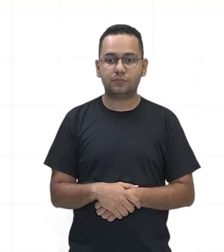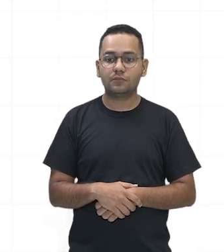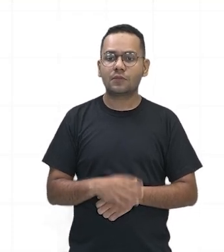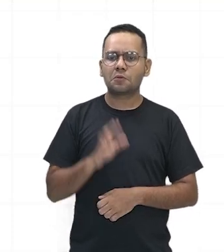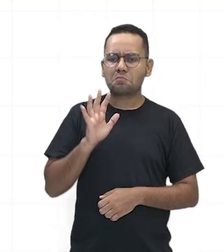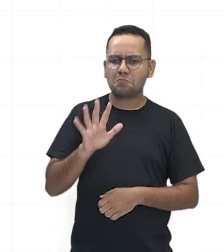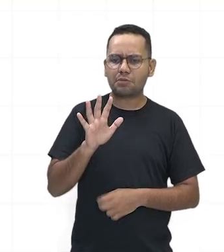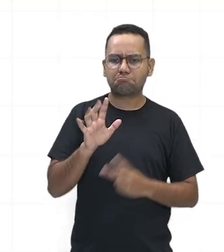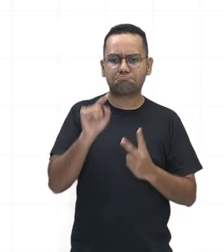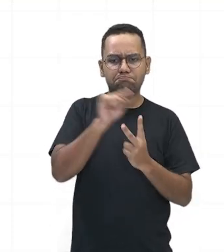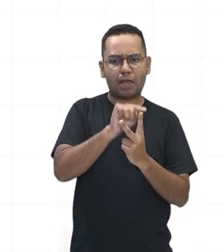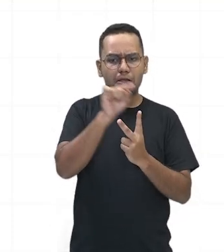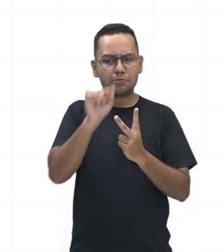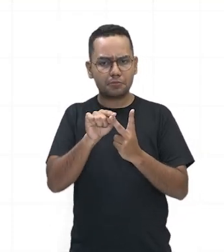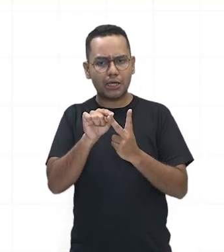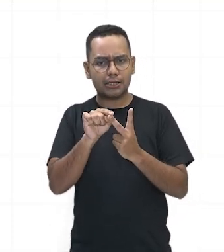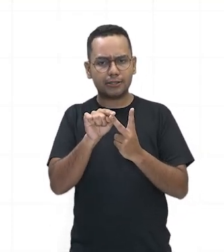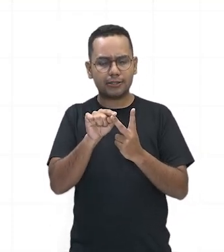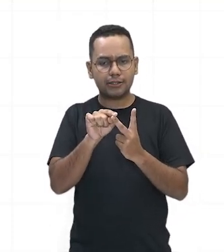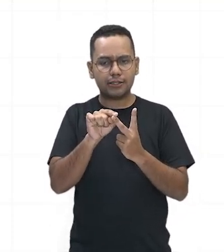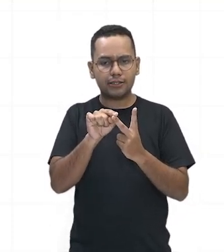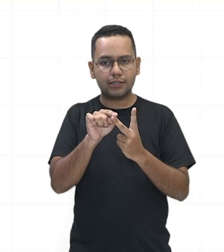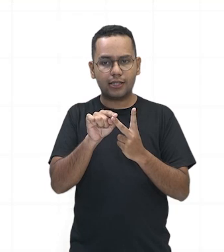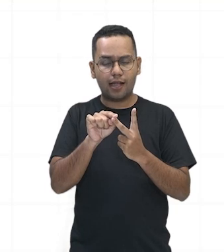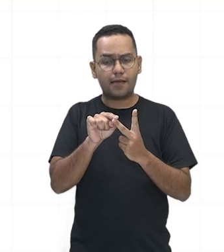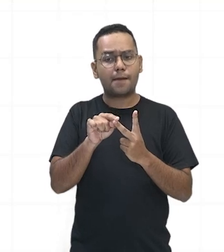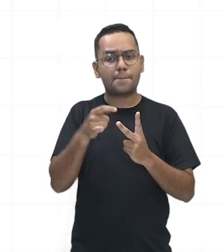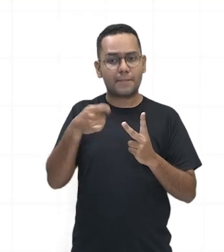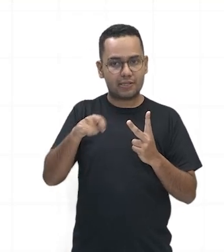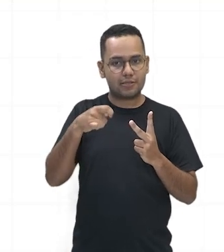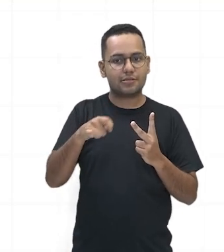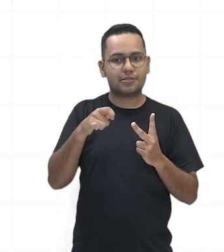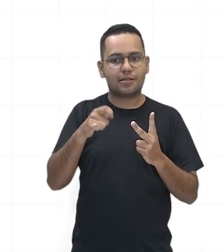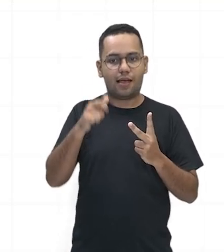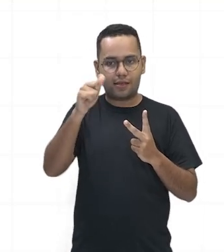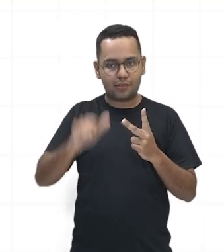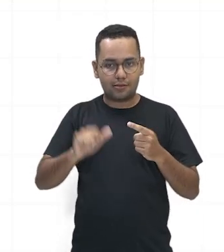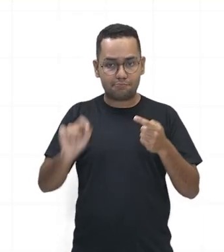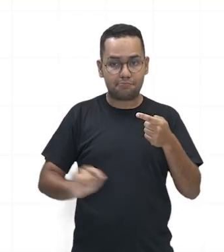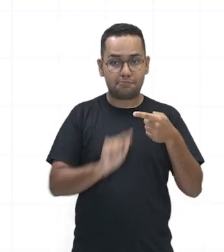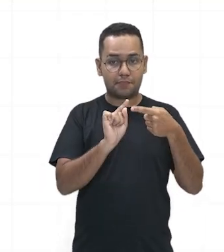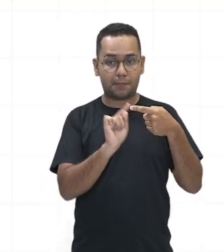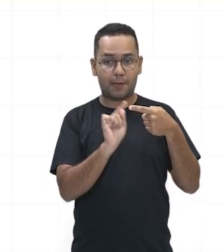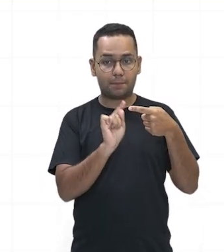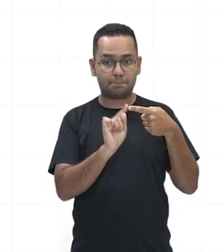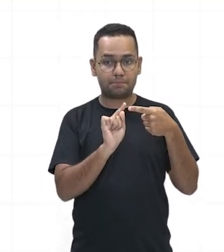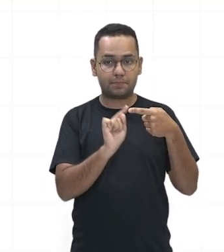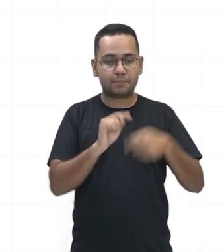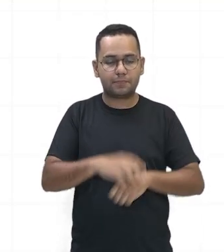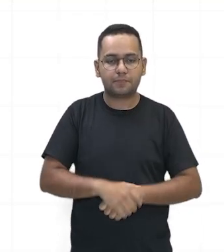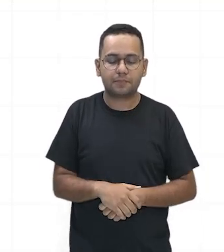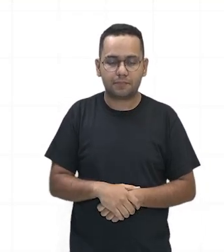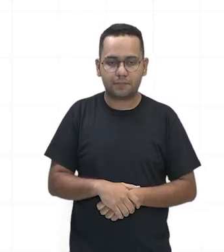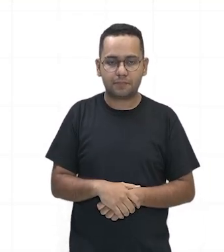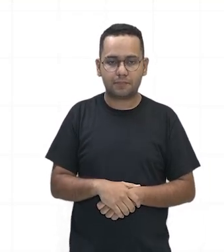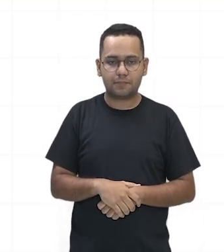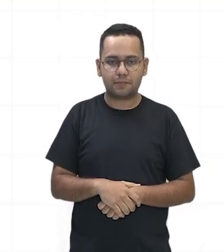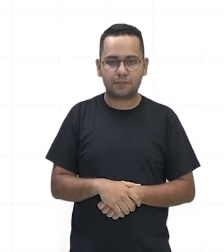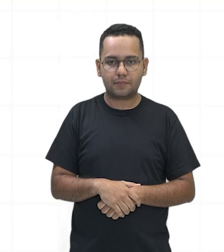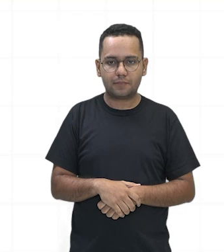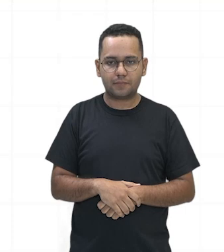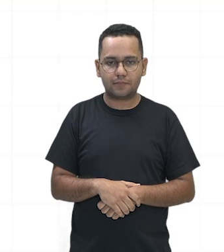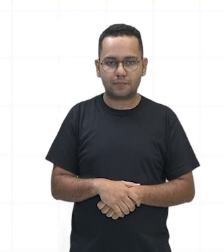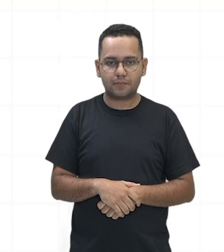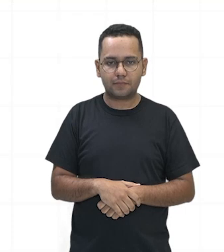dois aspectos que são bem importantes. Uma, que religião vem daquela máxima de